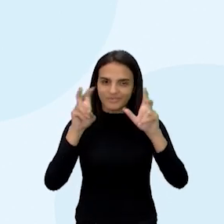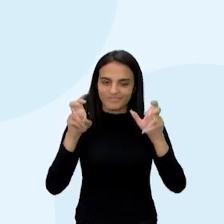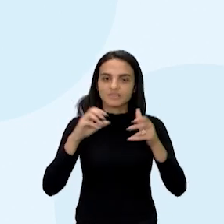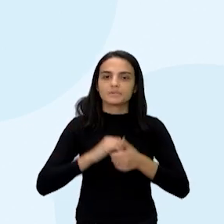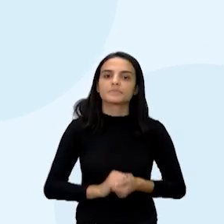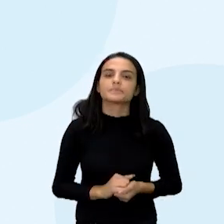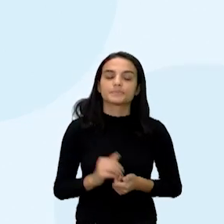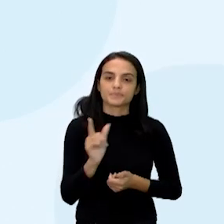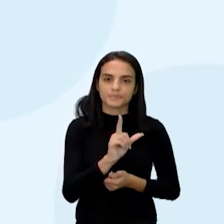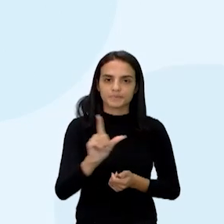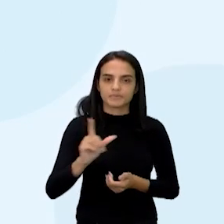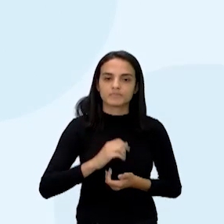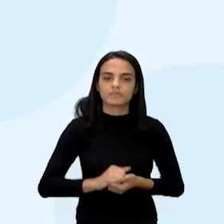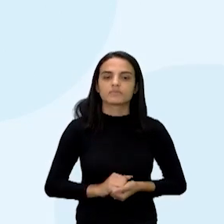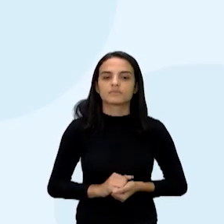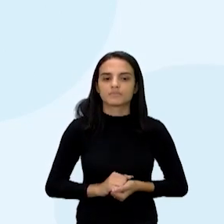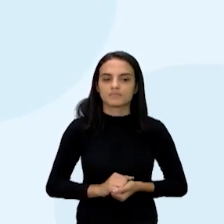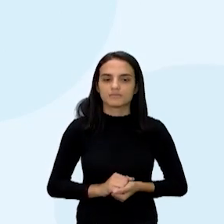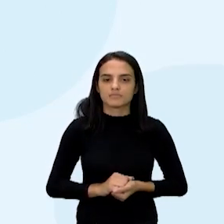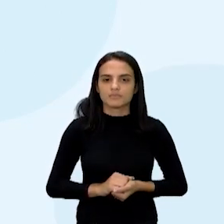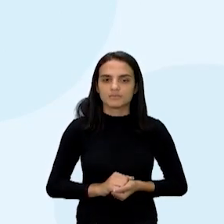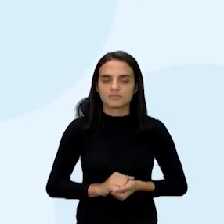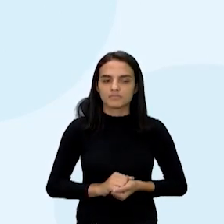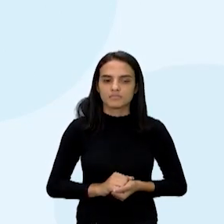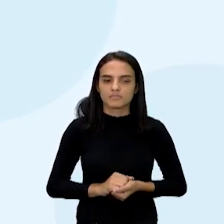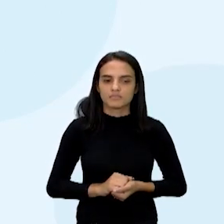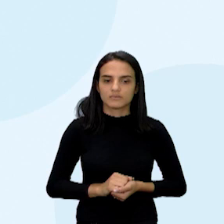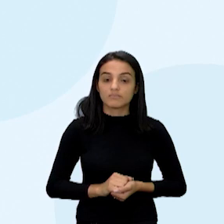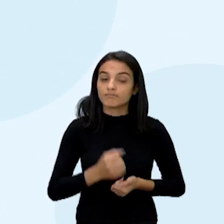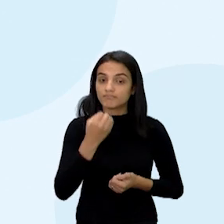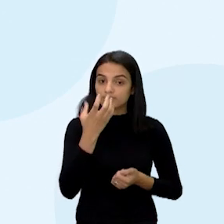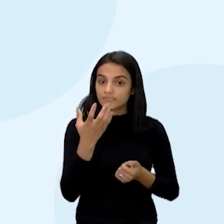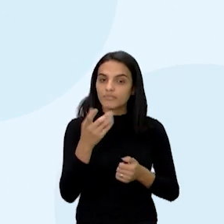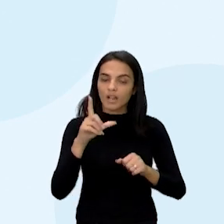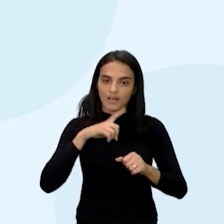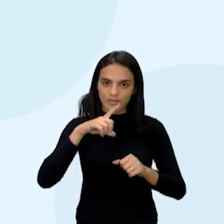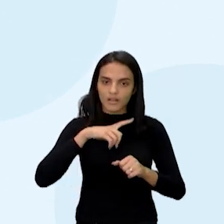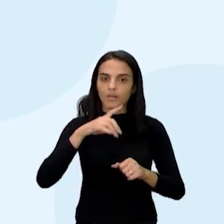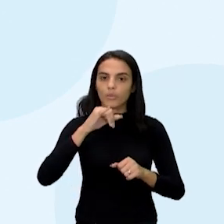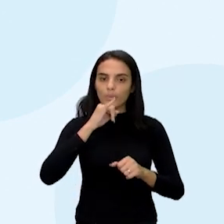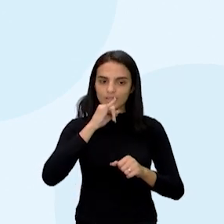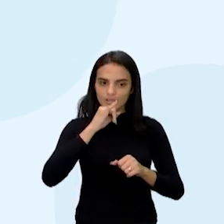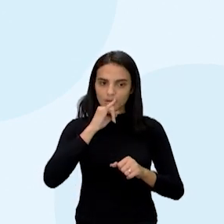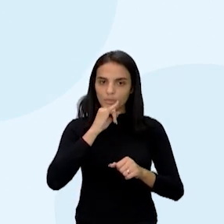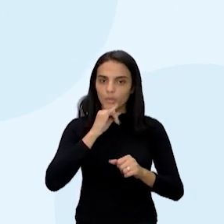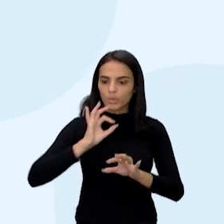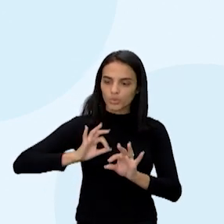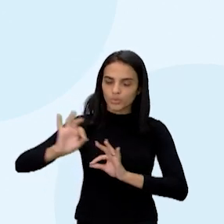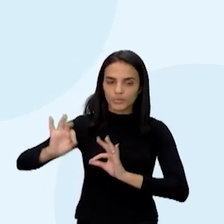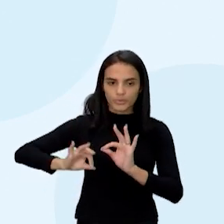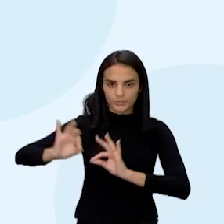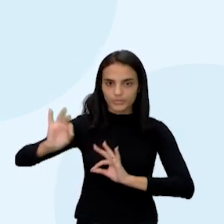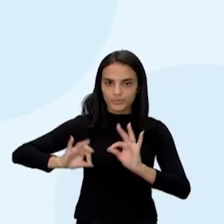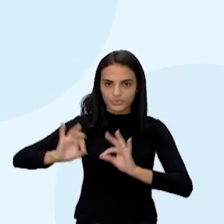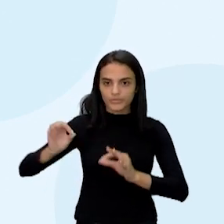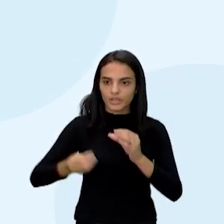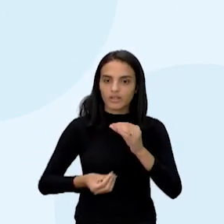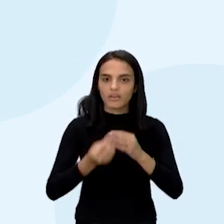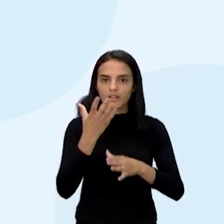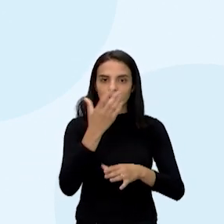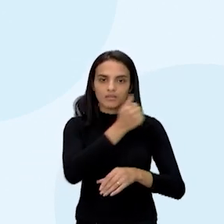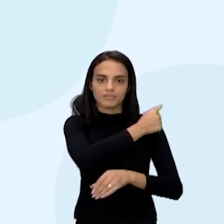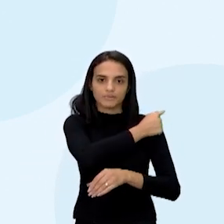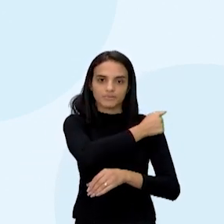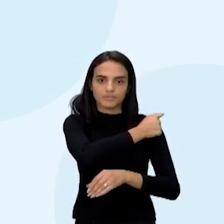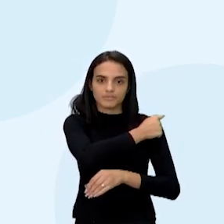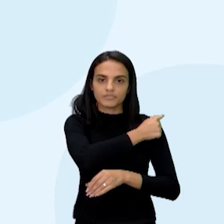Próximo. Bom, então aqui tem um exemplo de um projeto que foi realizado com uma estudante